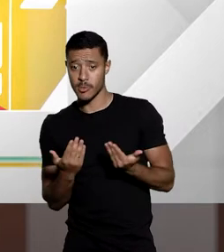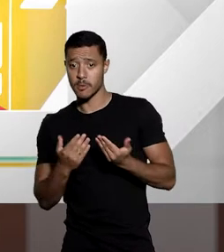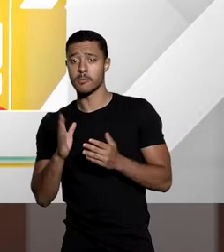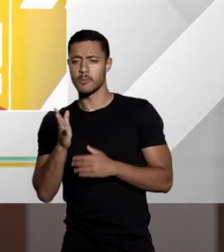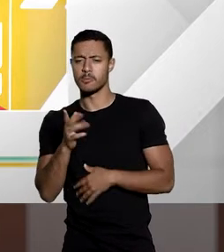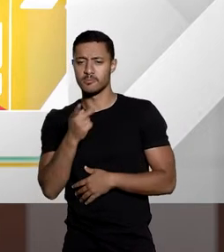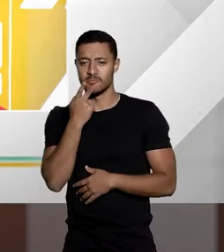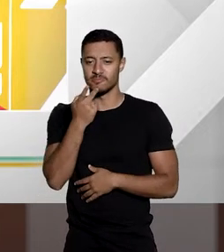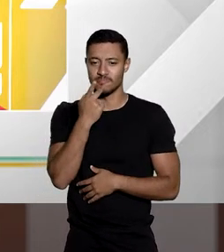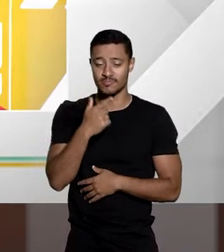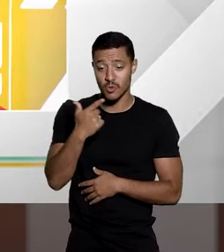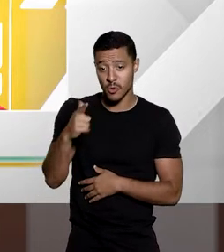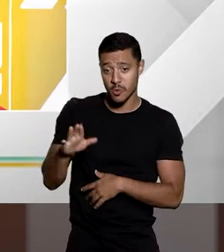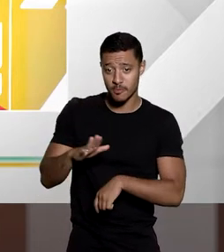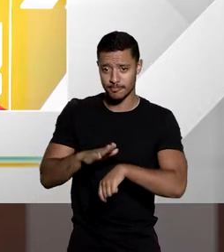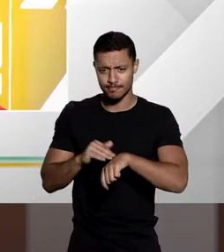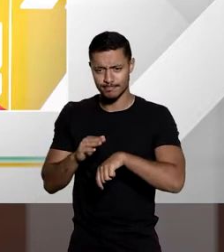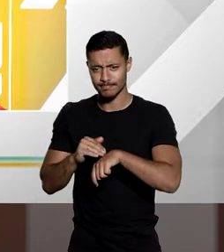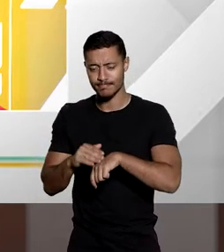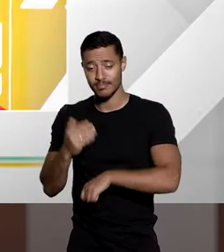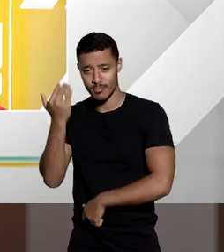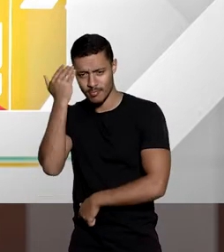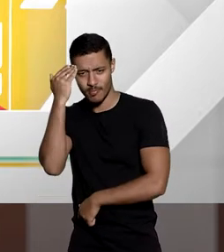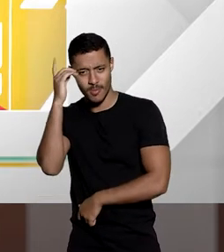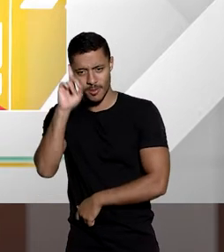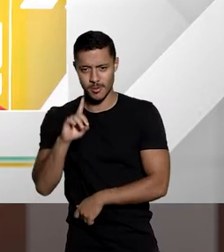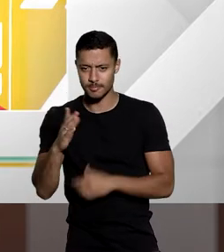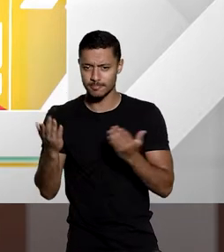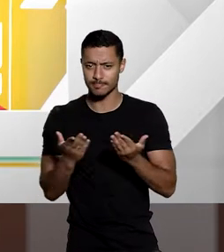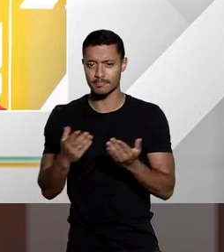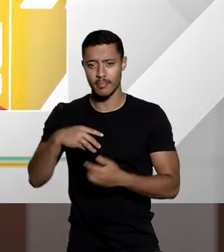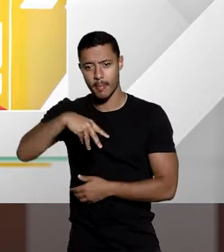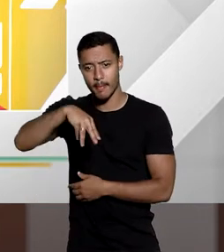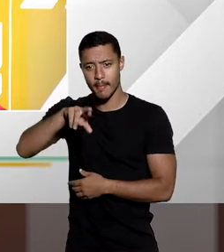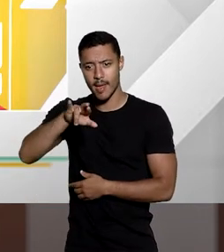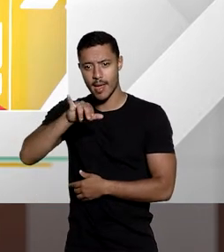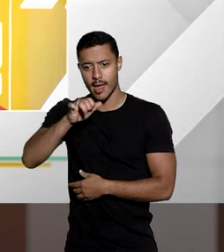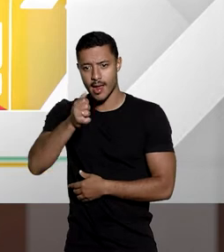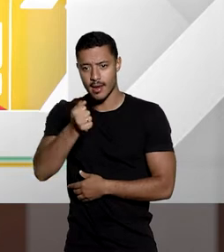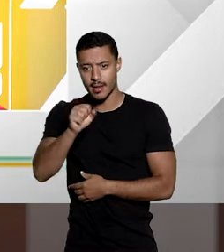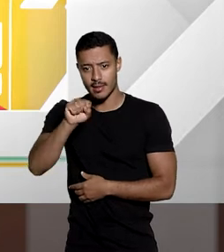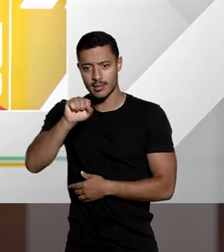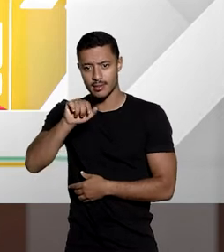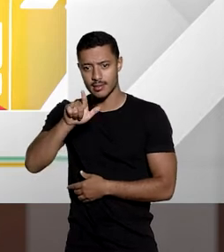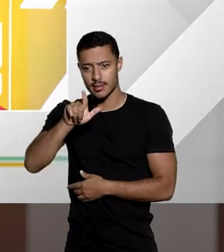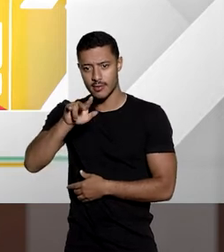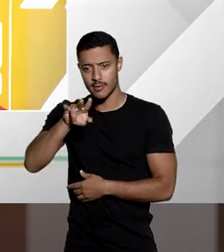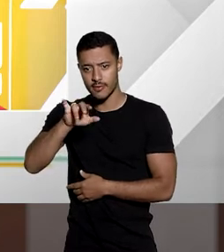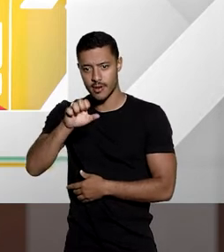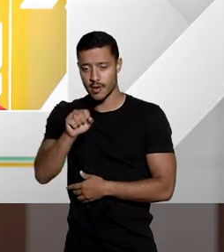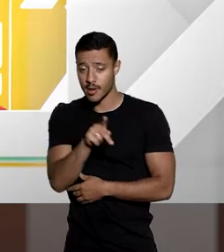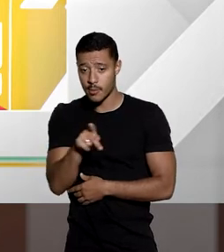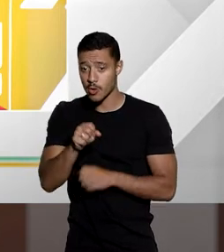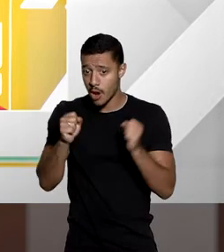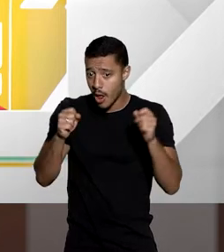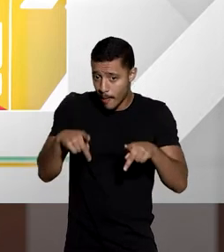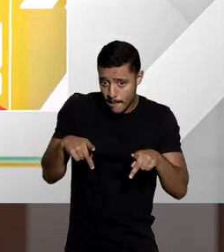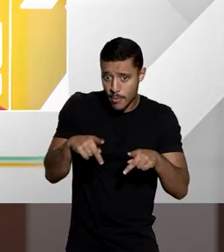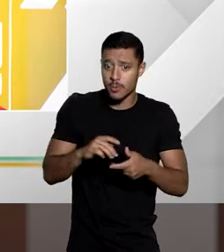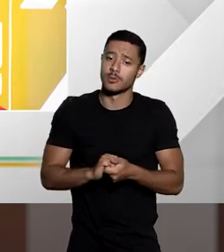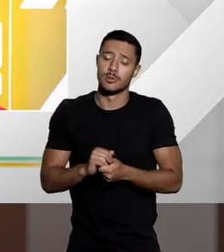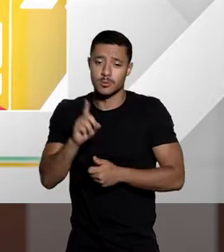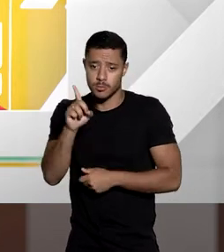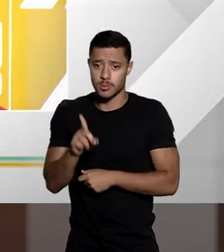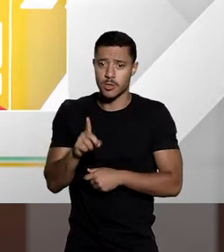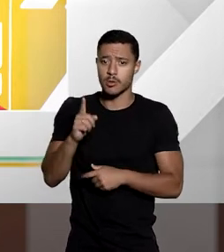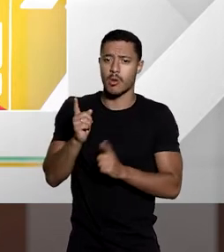já adiantado, a nossa outra convidada do Entender Direito de hoje é Maria Silvia de Pietro, que é professora aposentada titular de